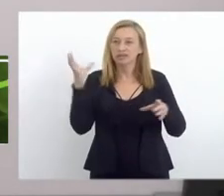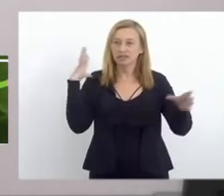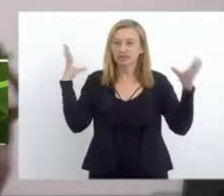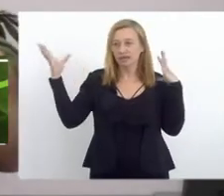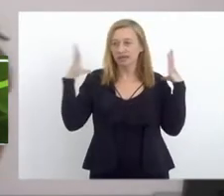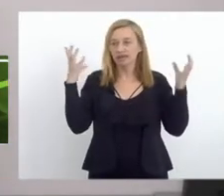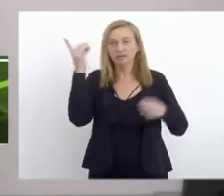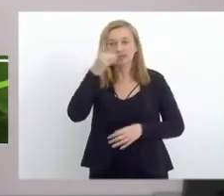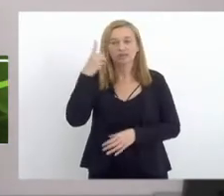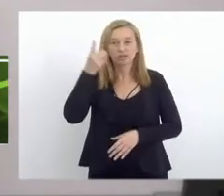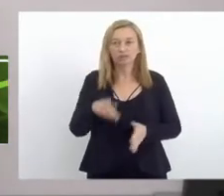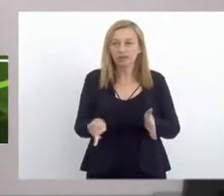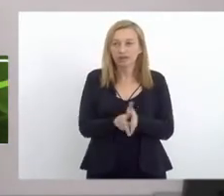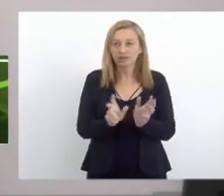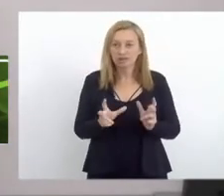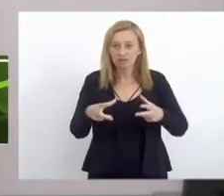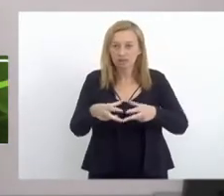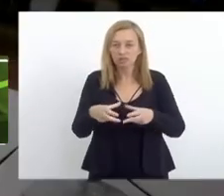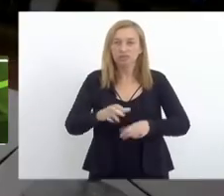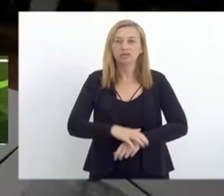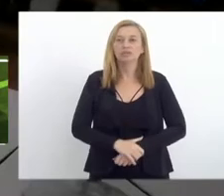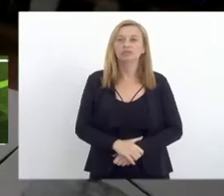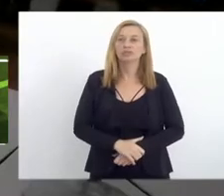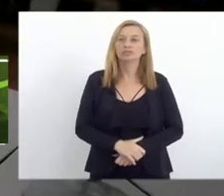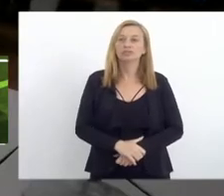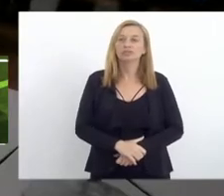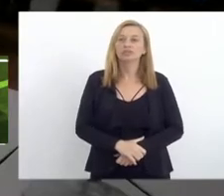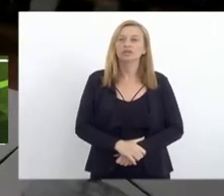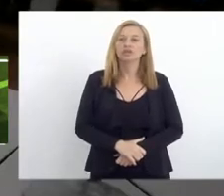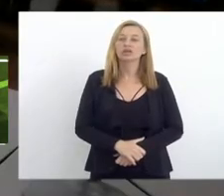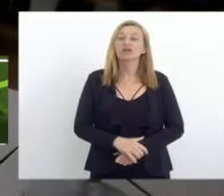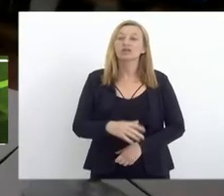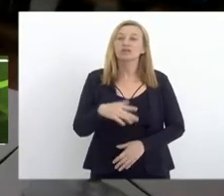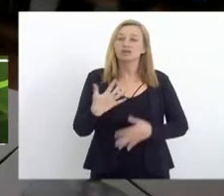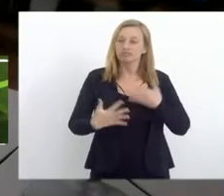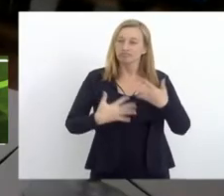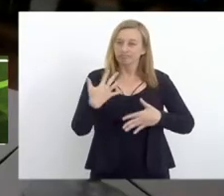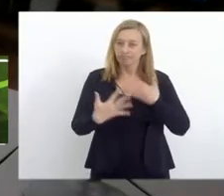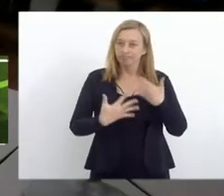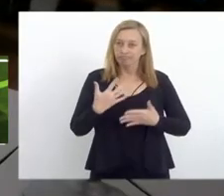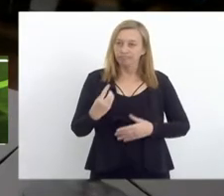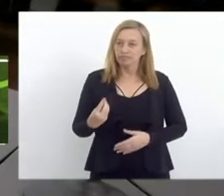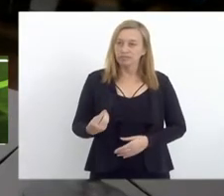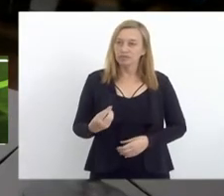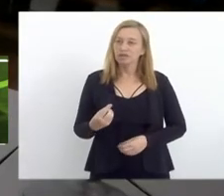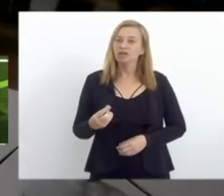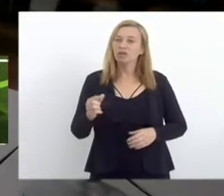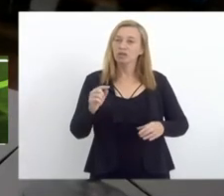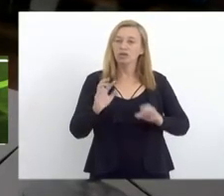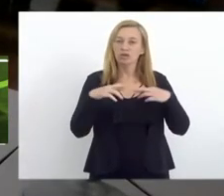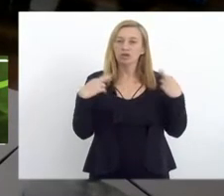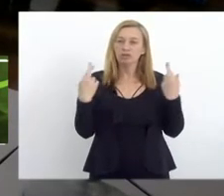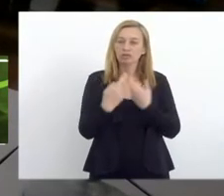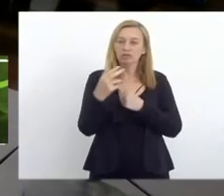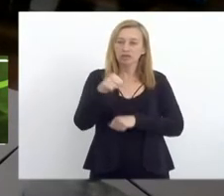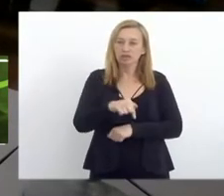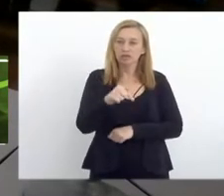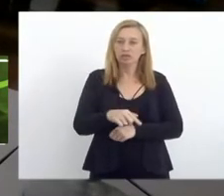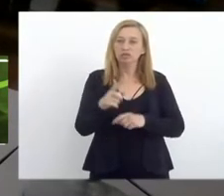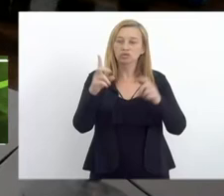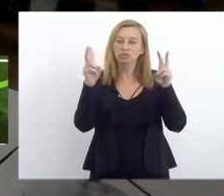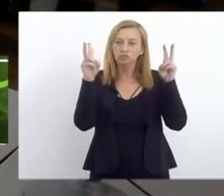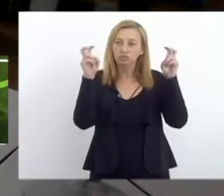também é membro efetivo desta comissão. Dizer que é com grande satisfação que estamos aqui reunidos hoje para debater um assunto